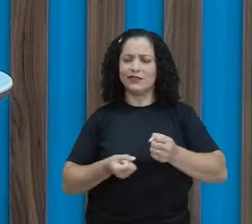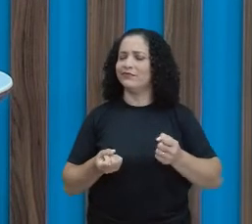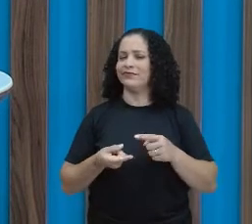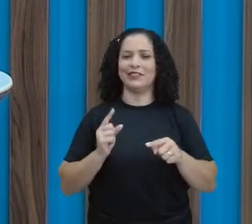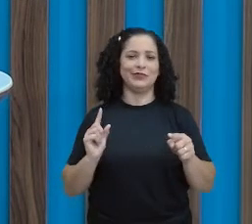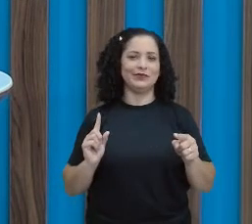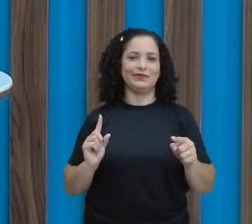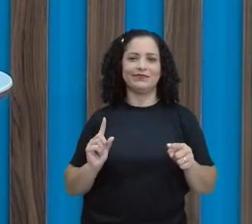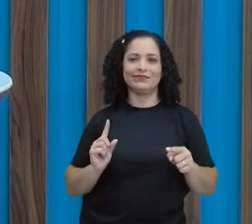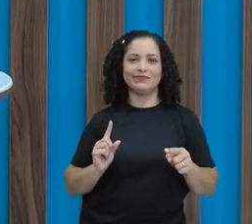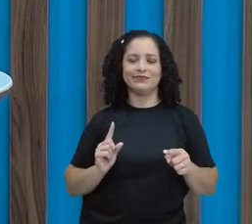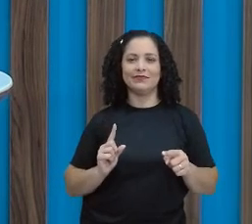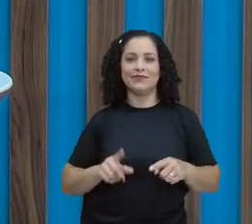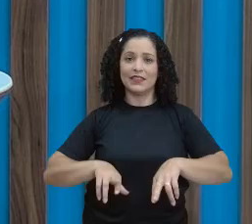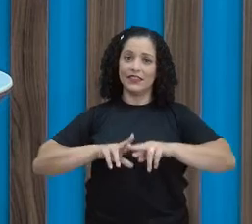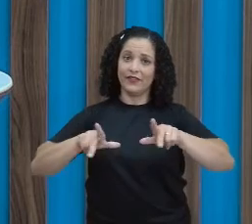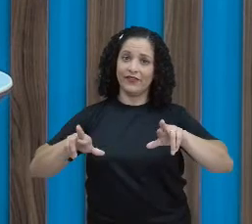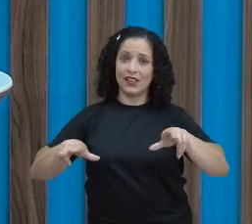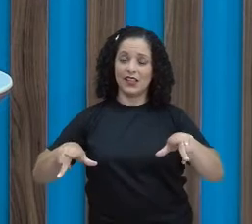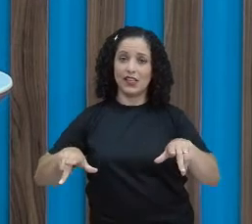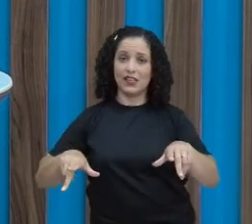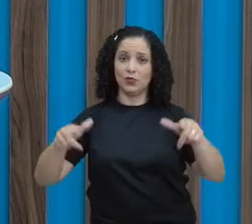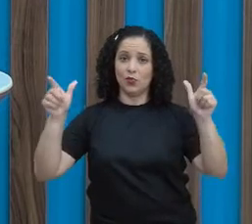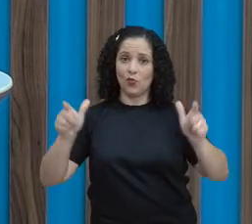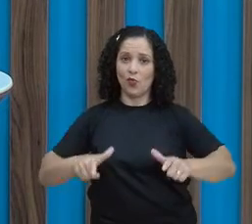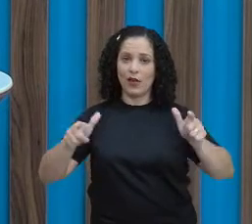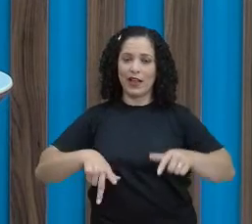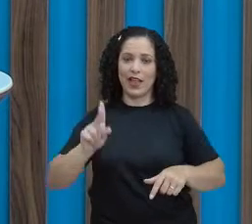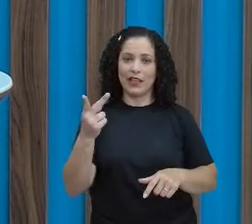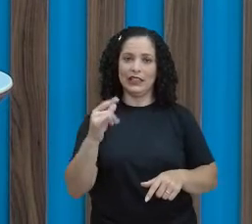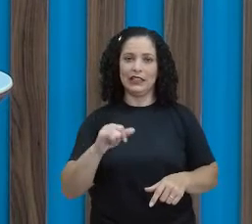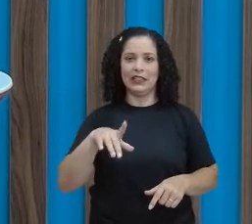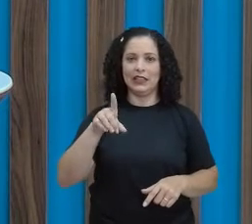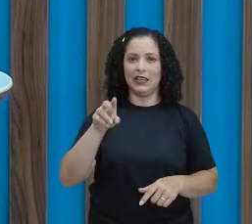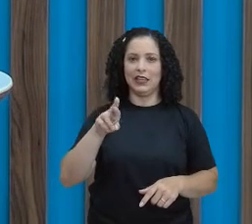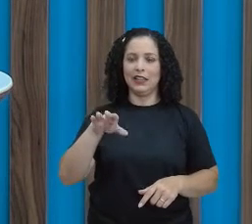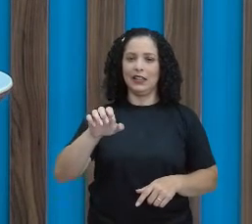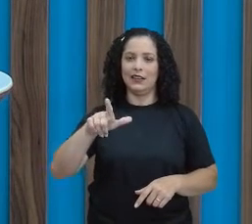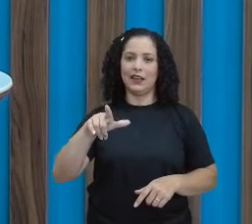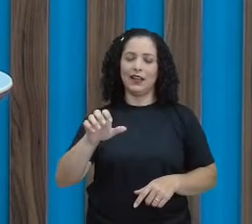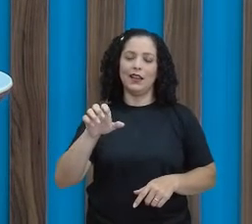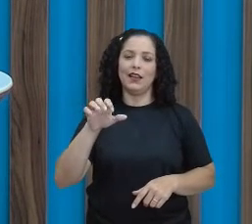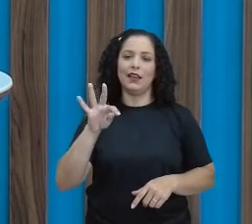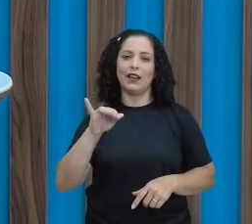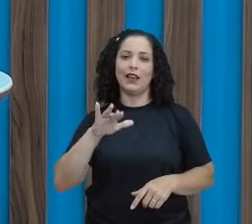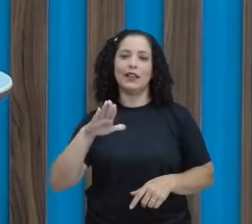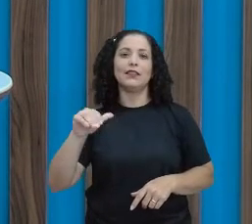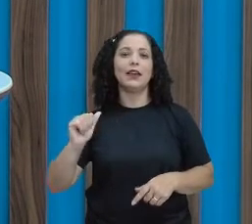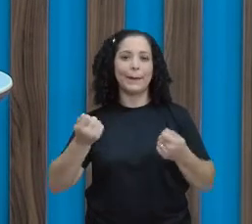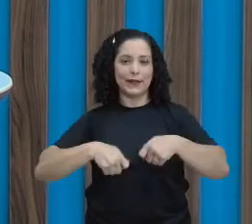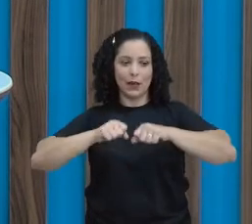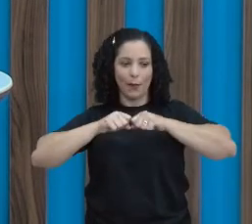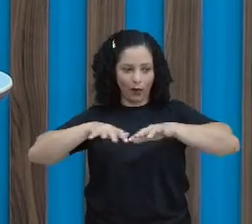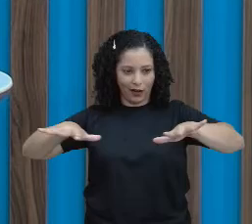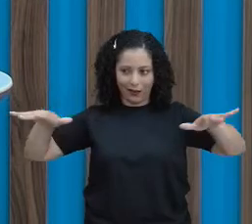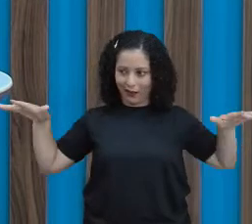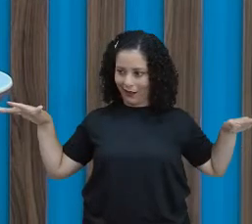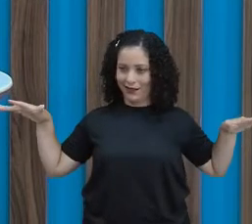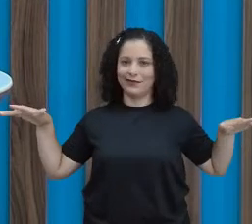nuclear. Diferente das hidrelétricas, né, gente? Porque é preciso de muito espaço. Então, nesse caso, não. Então, por